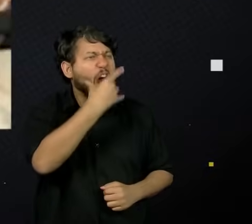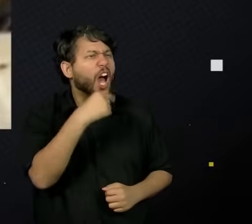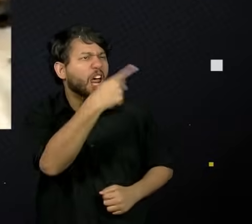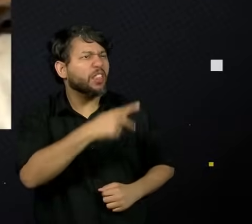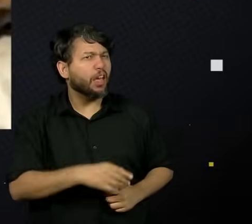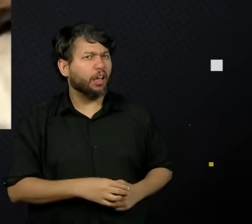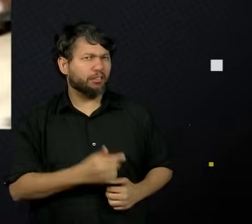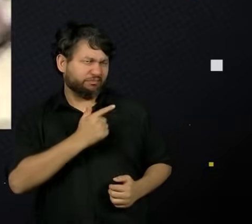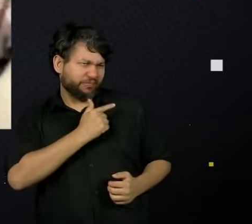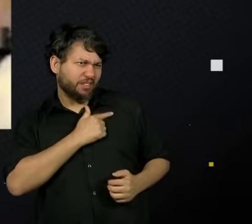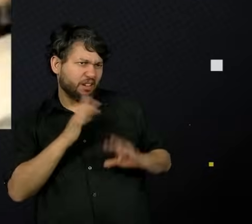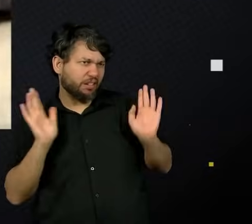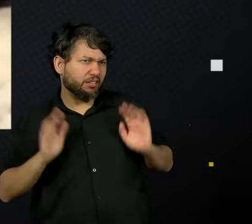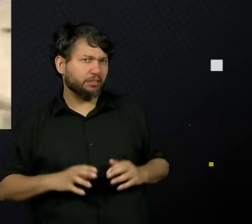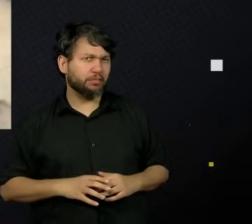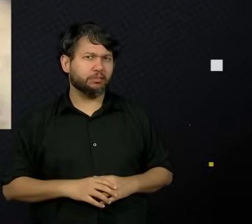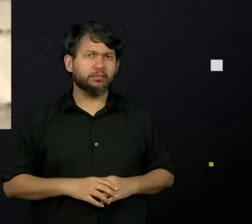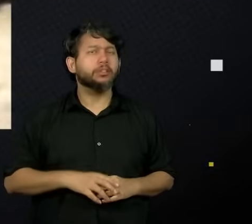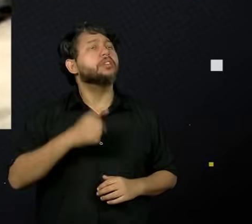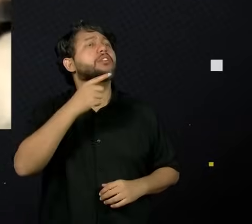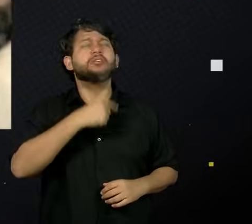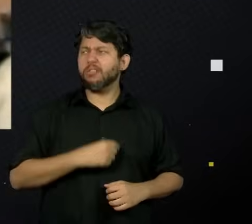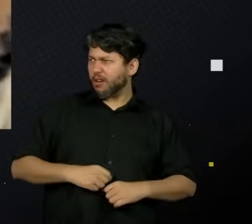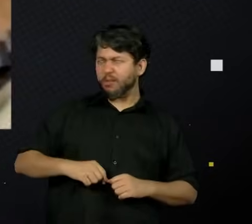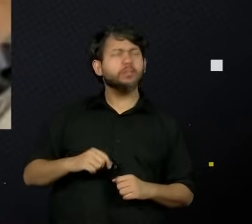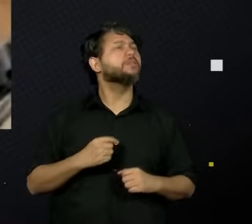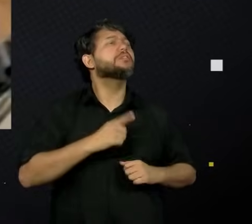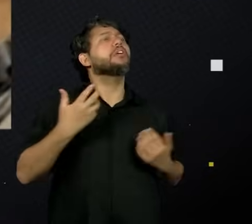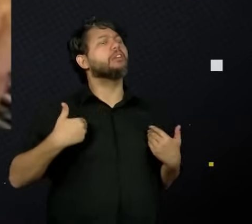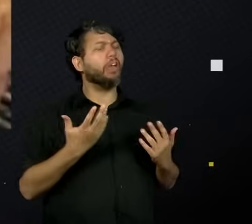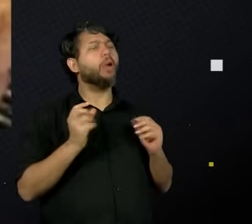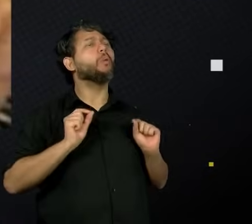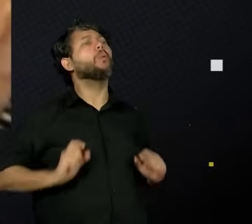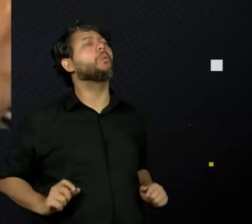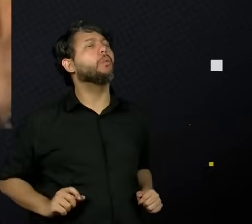não ajuda. Filho de um cabrão, o que você quer de eu, hein?